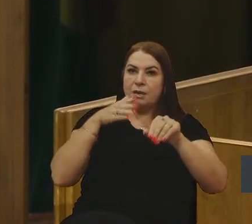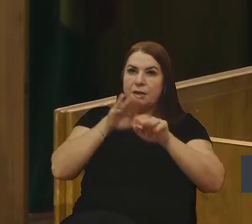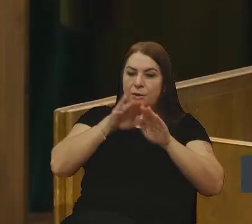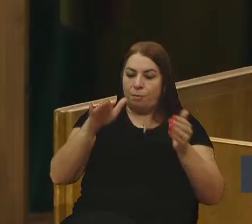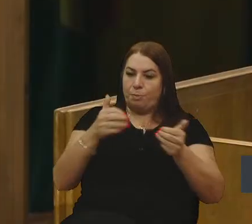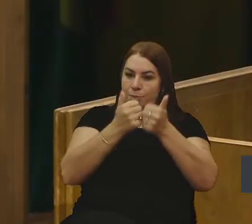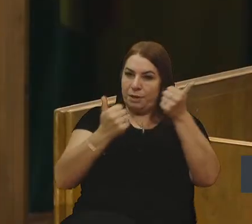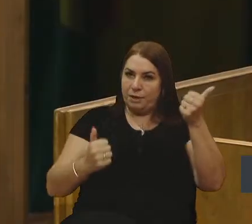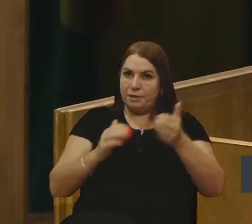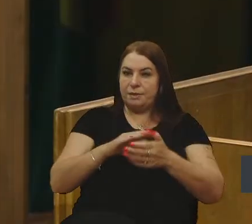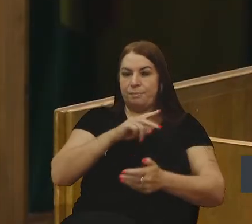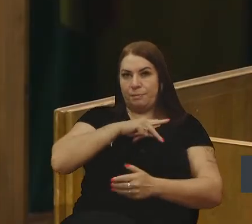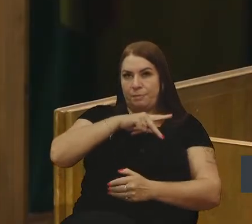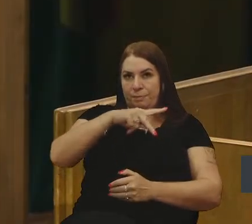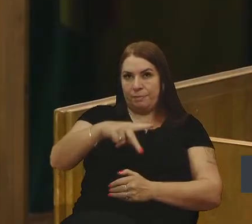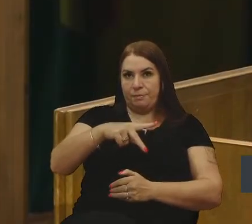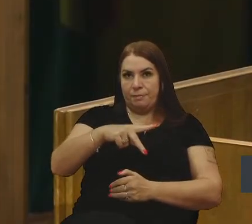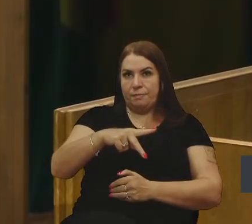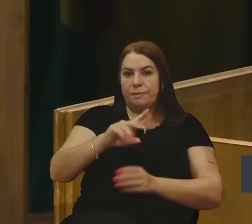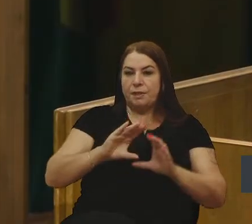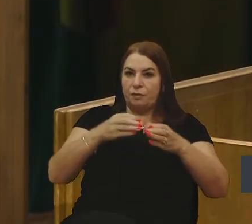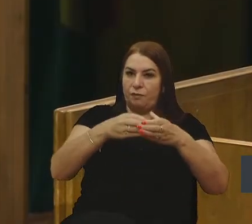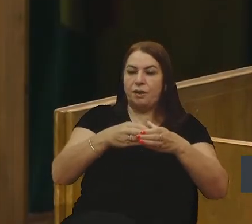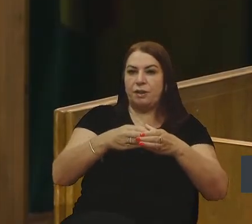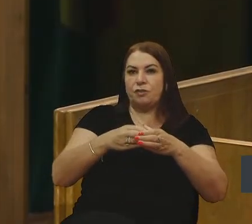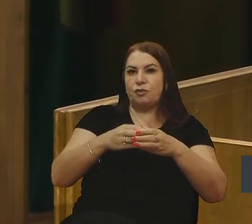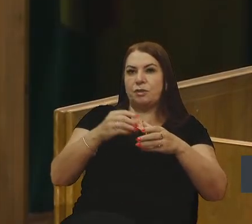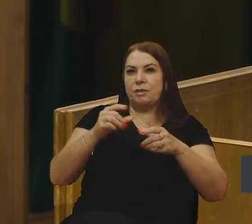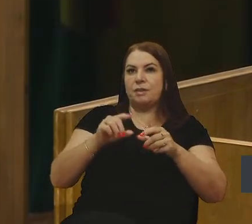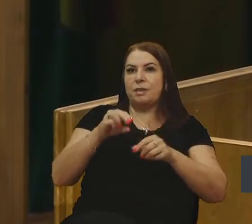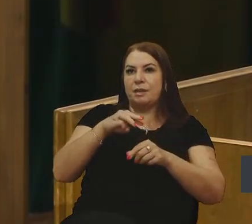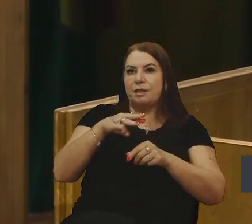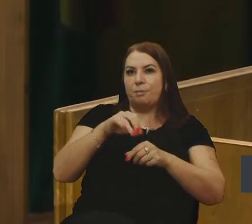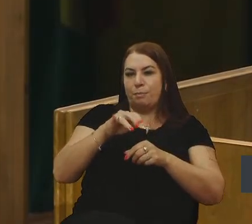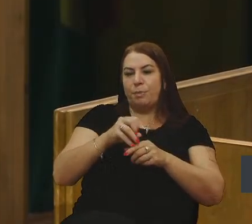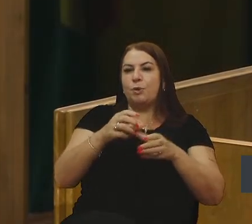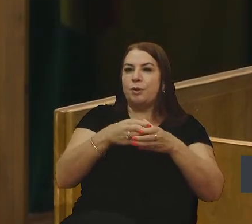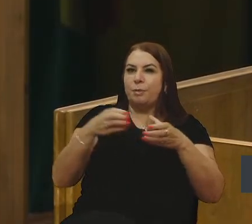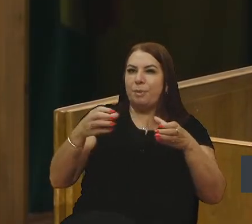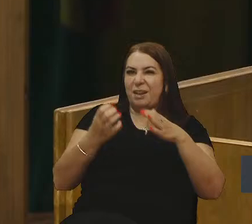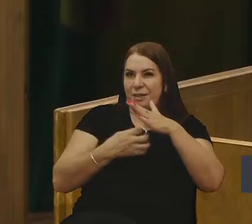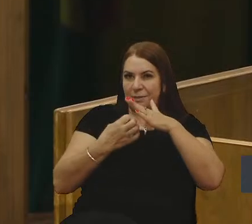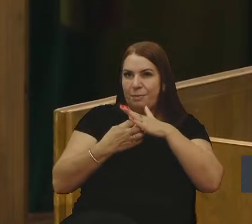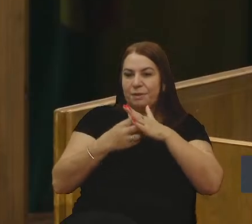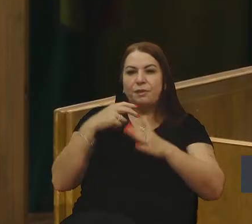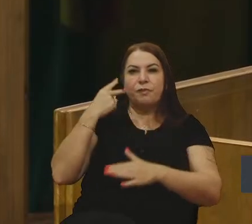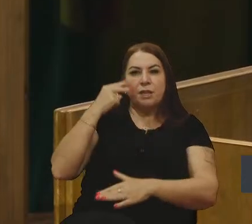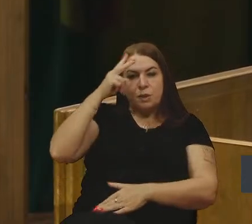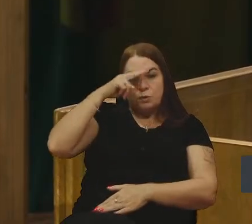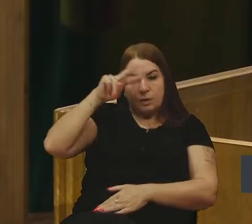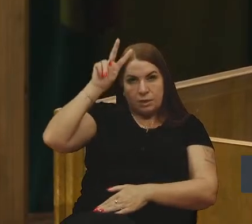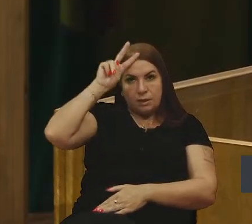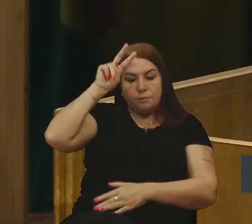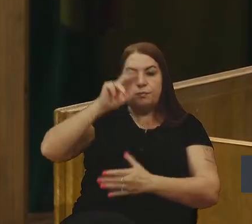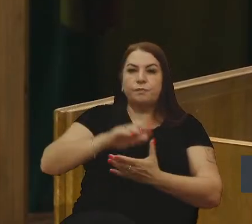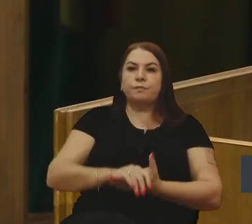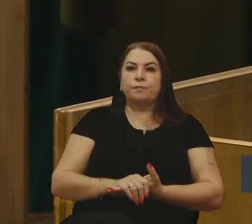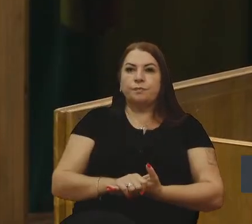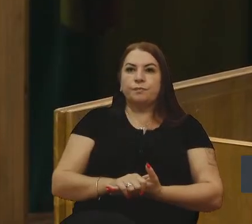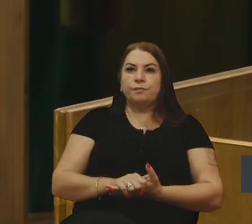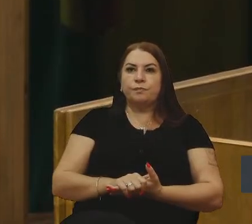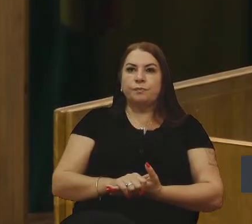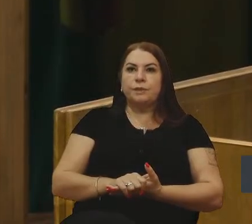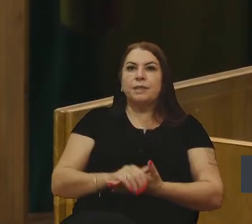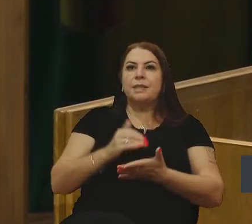mesa. Presidente da Frente Parlamentar das Micro e Pequenas Empresas, vereador Edson da Rosa.